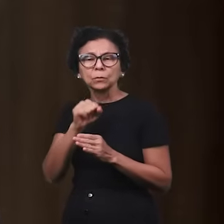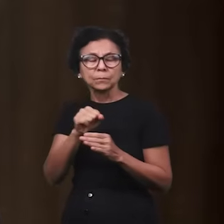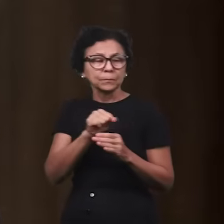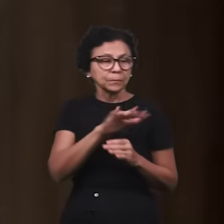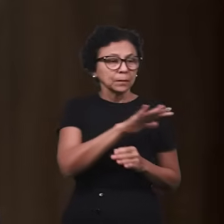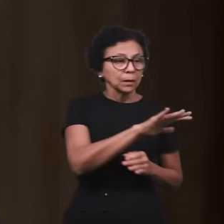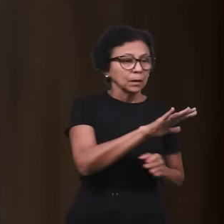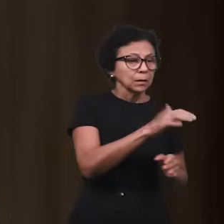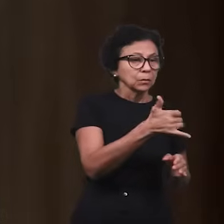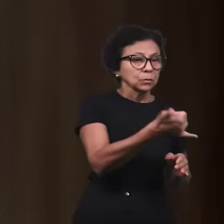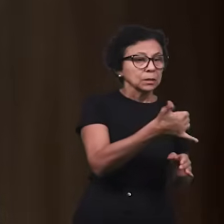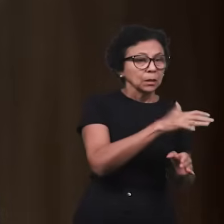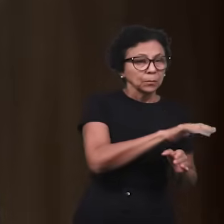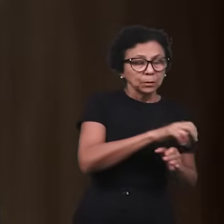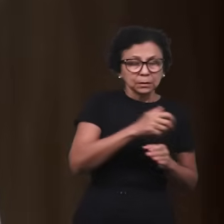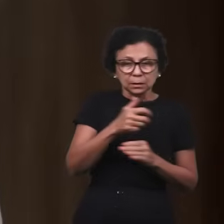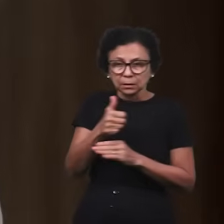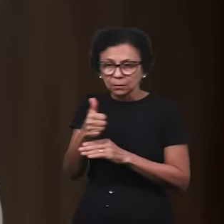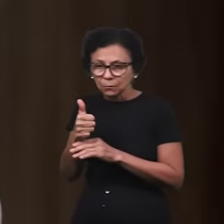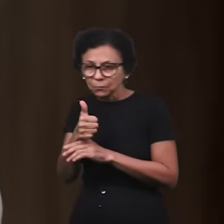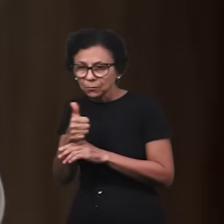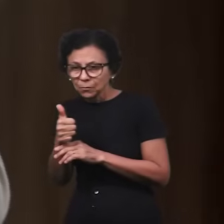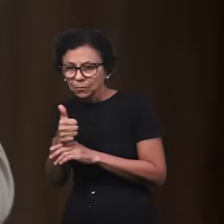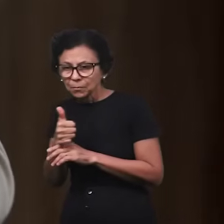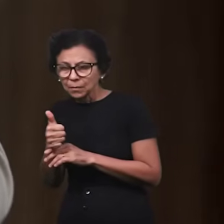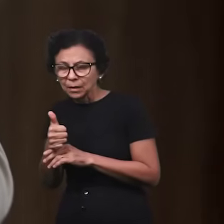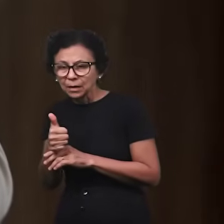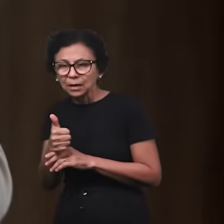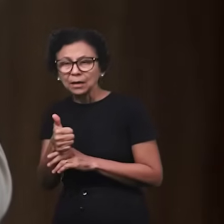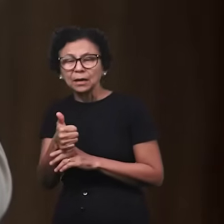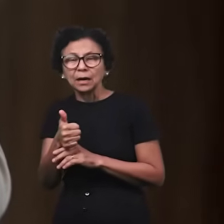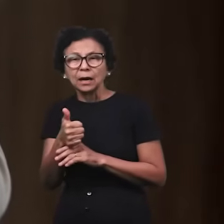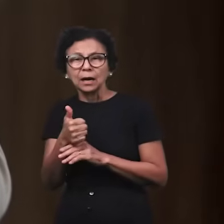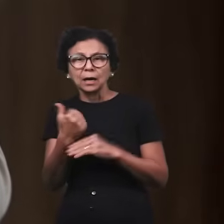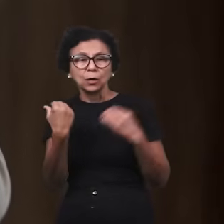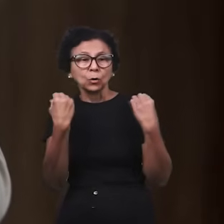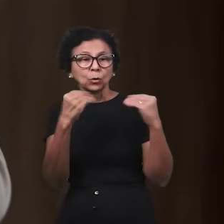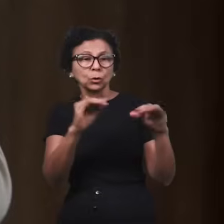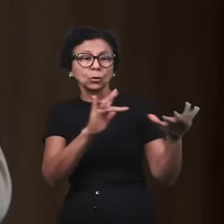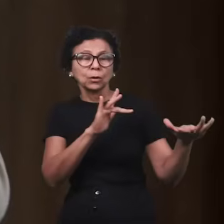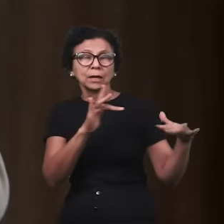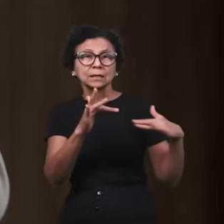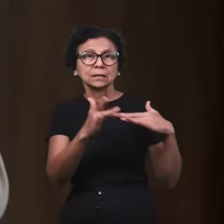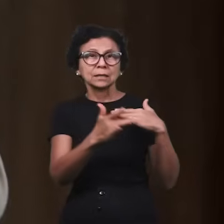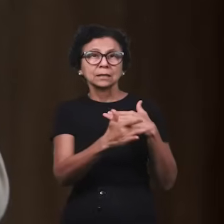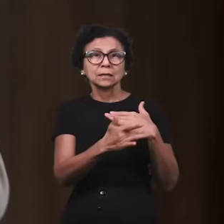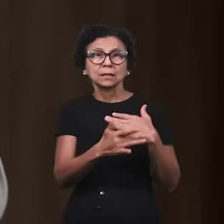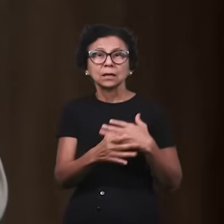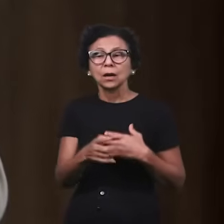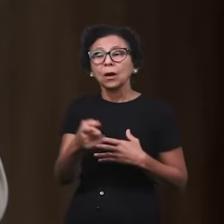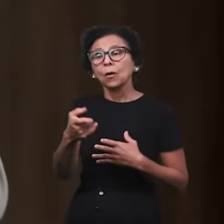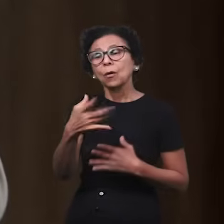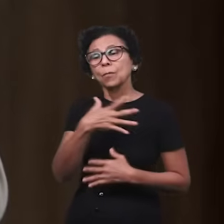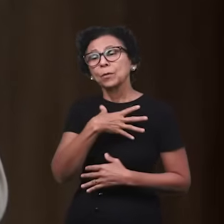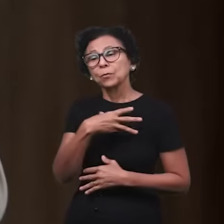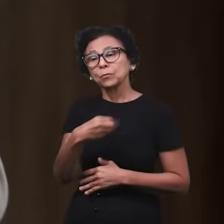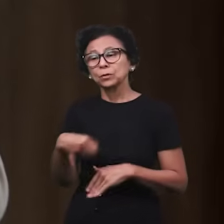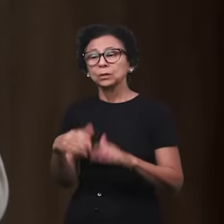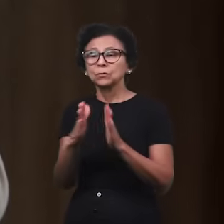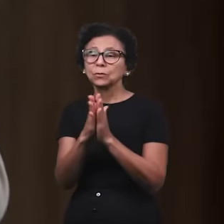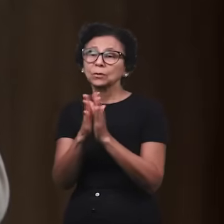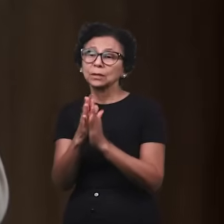filmar. E depois postou nas redes sociais: olha que coisa maravilhosa. Ele saiu quietinho e foi orar